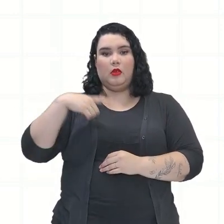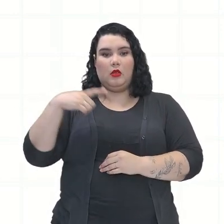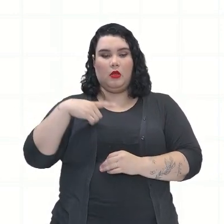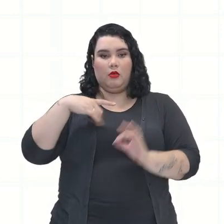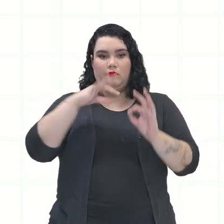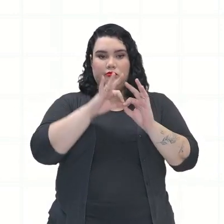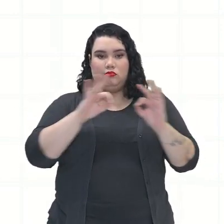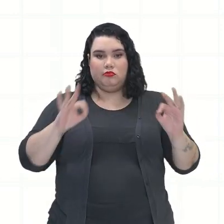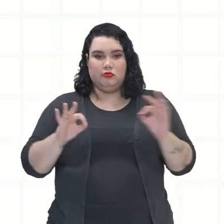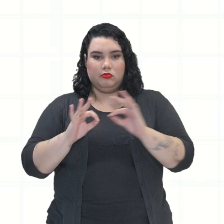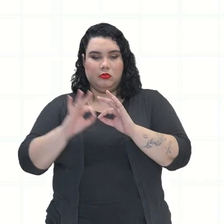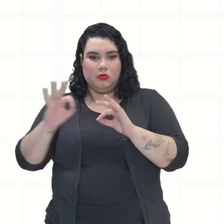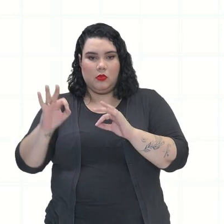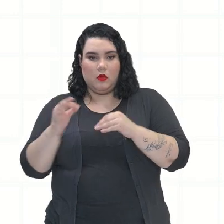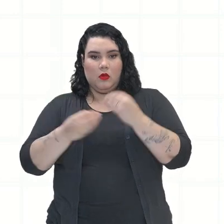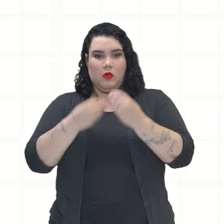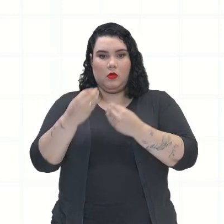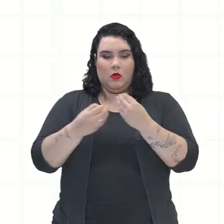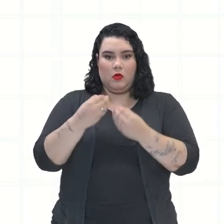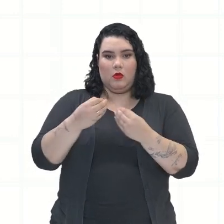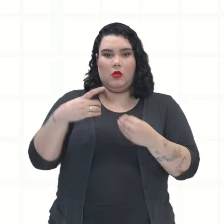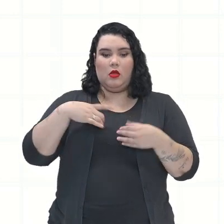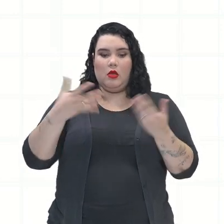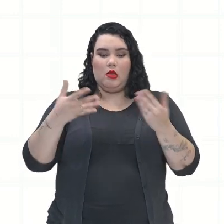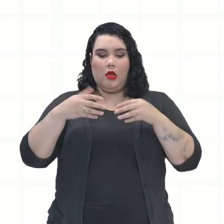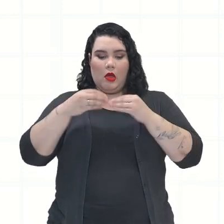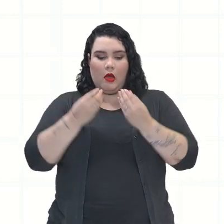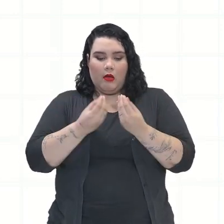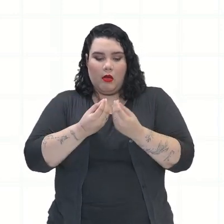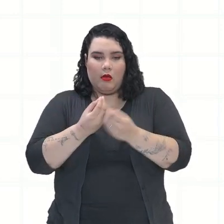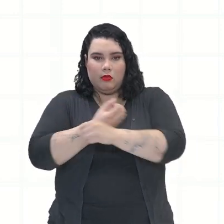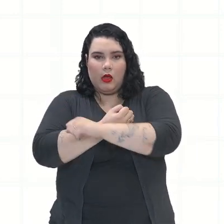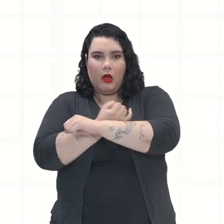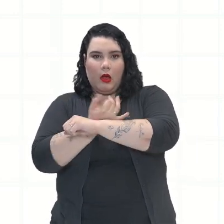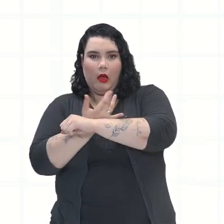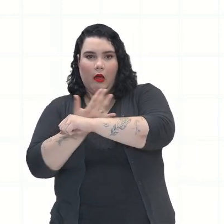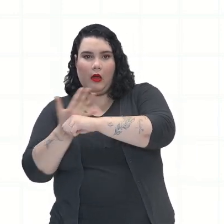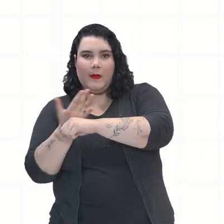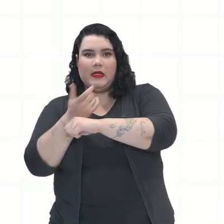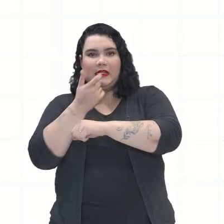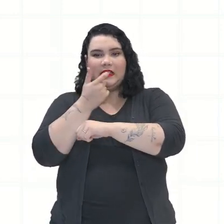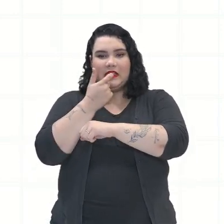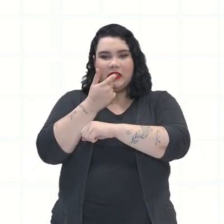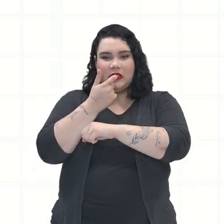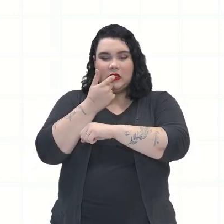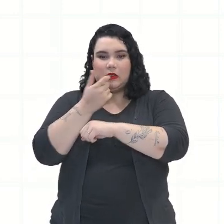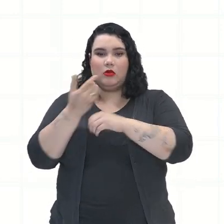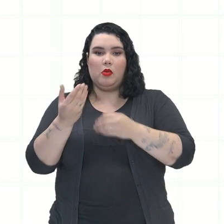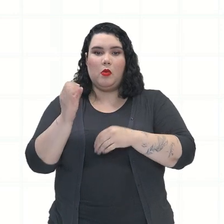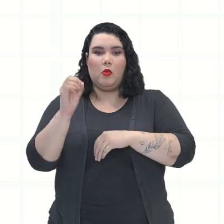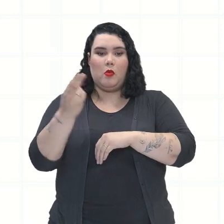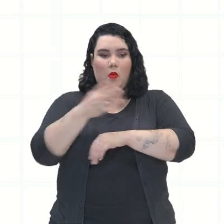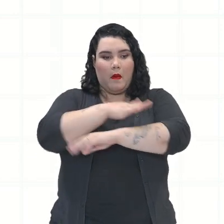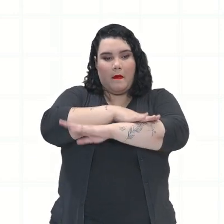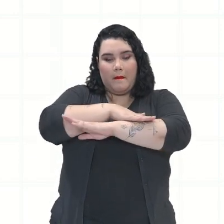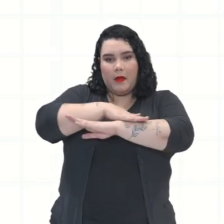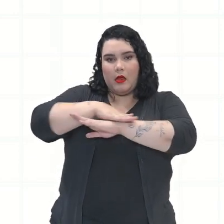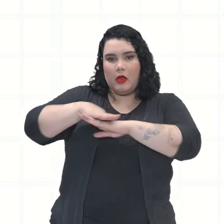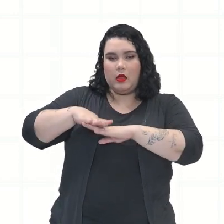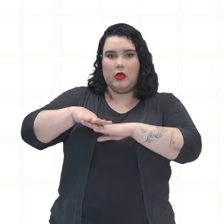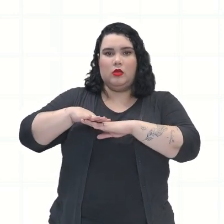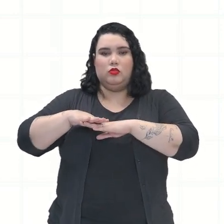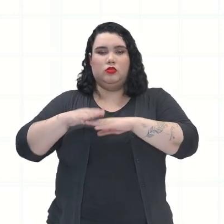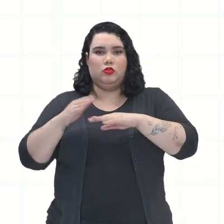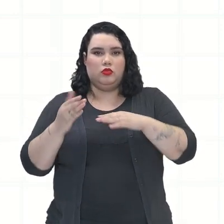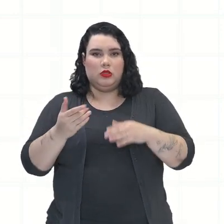preenchida geralmente por grama sintética, ou então pode ser um piso de